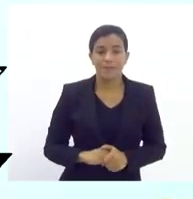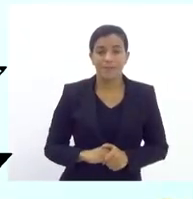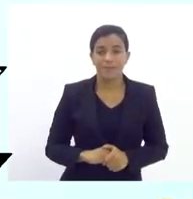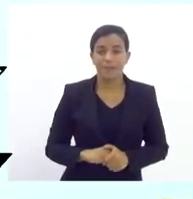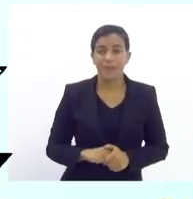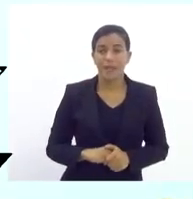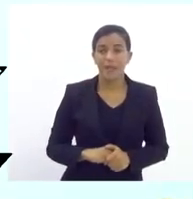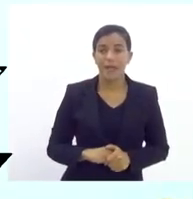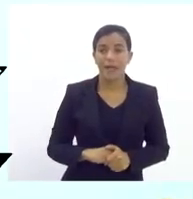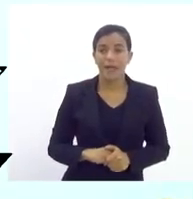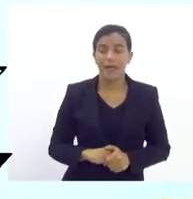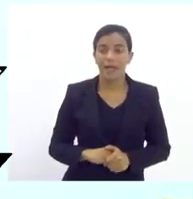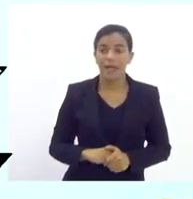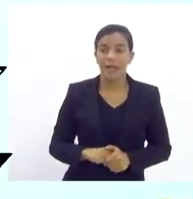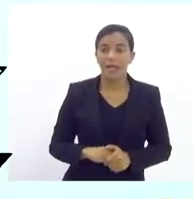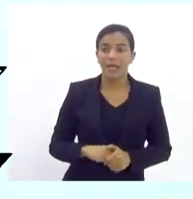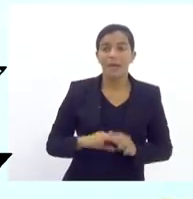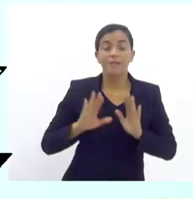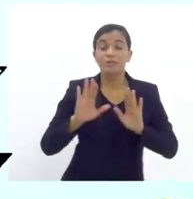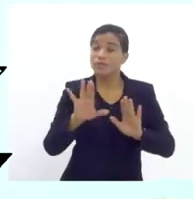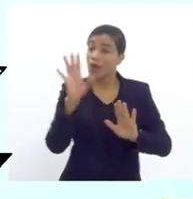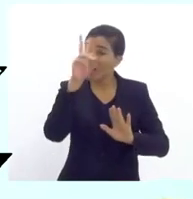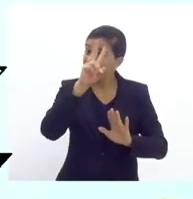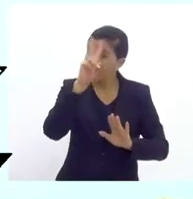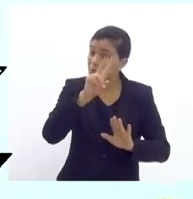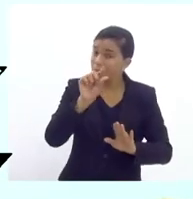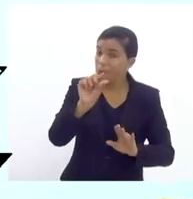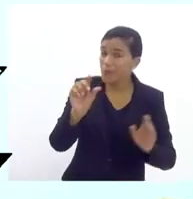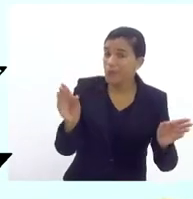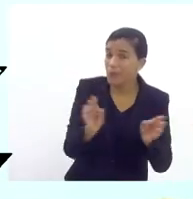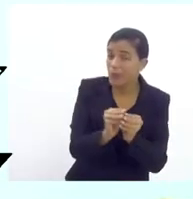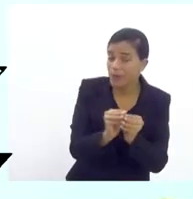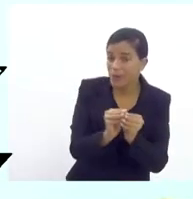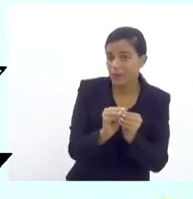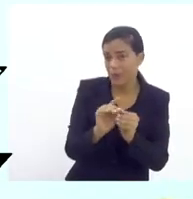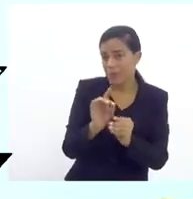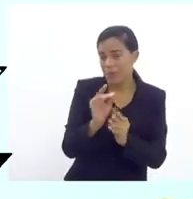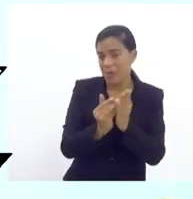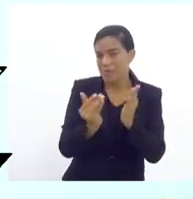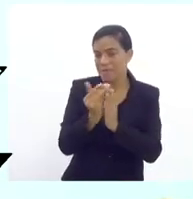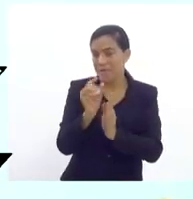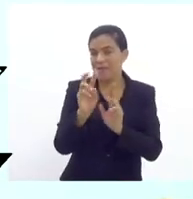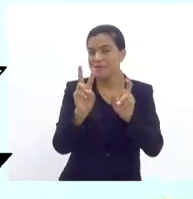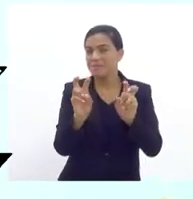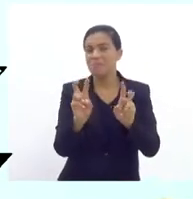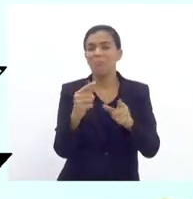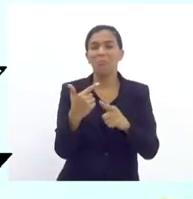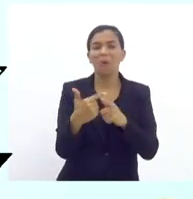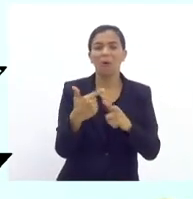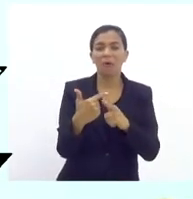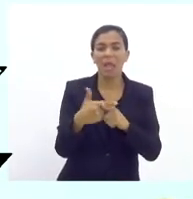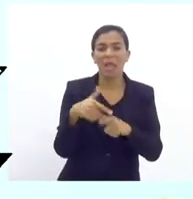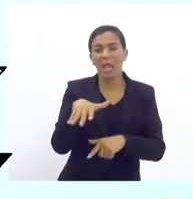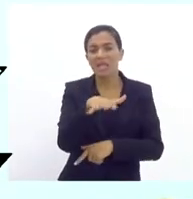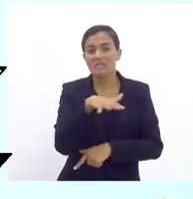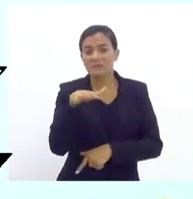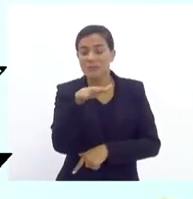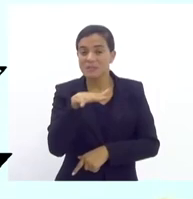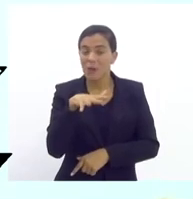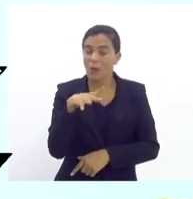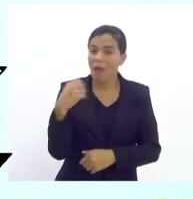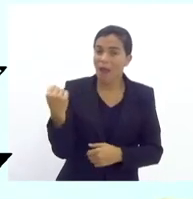vulneráveis né Só lembrando um pouquinho que nunca nunca é demais sobre porque que esta crise é tão grande